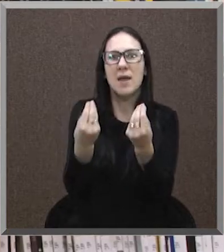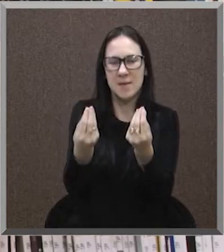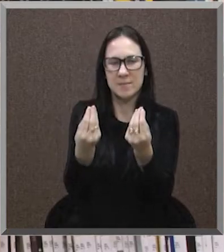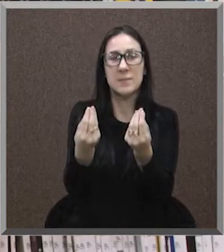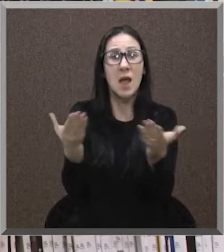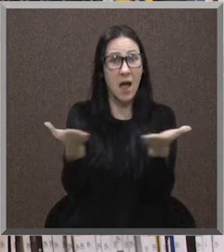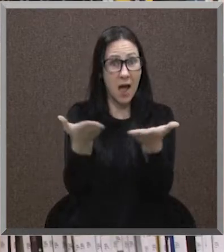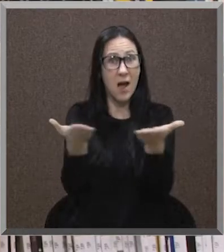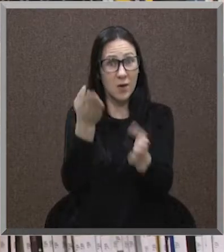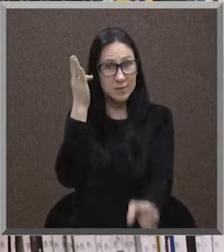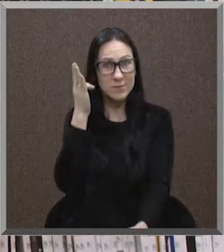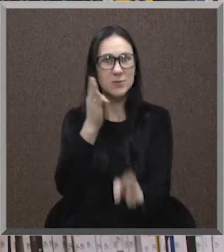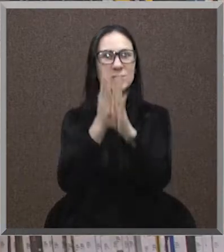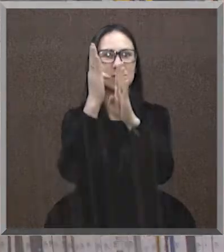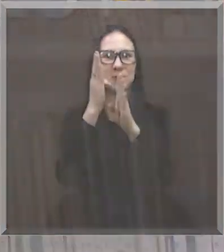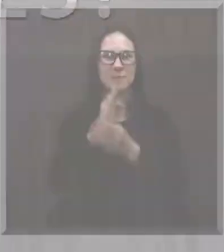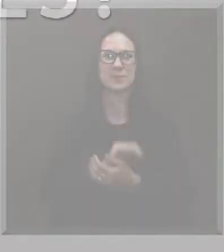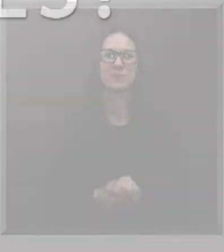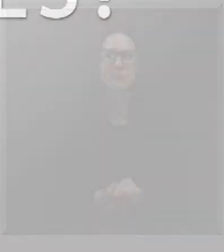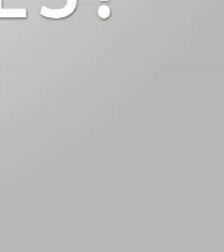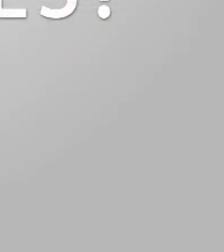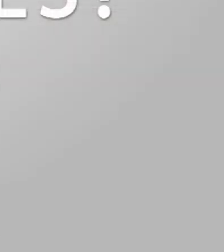que vamos descobrir agora.